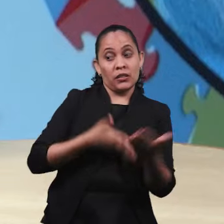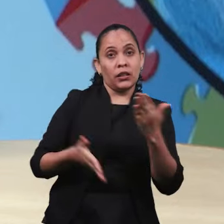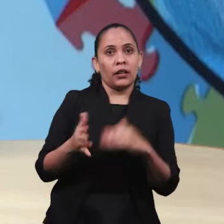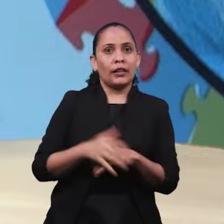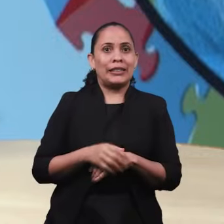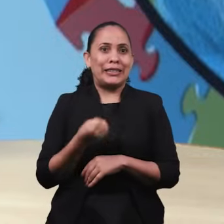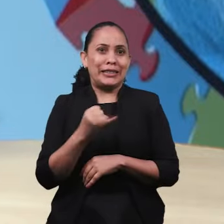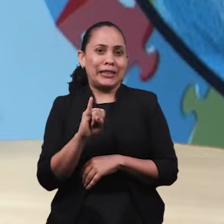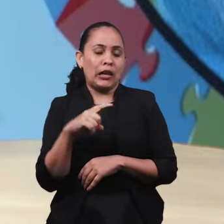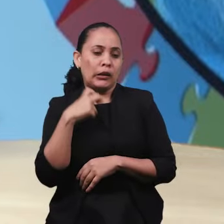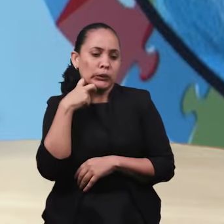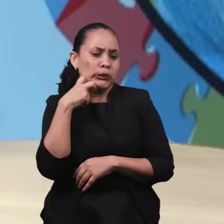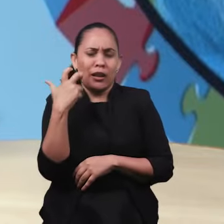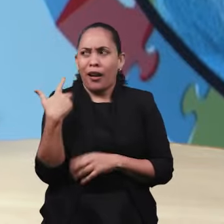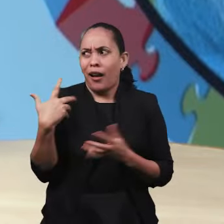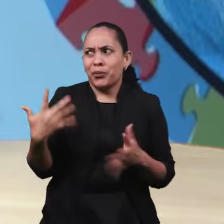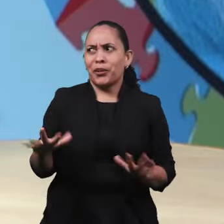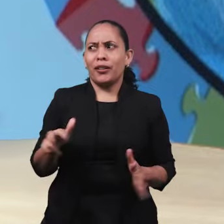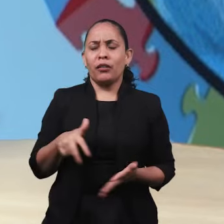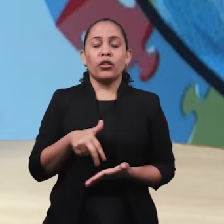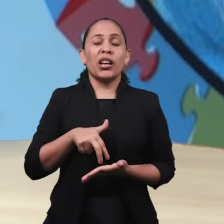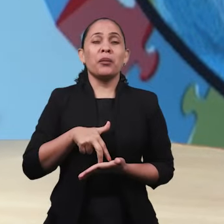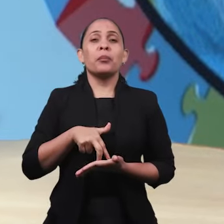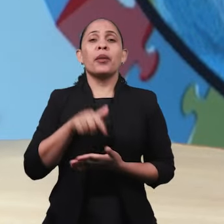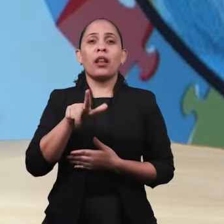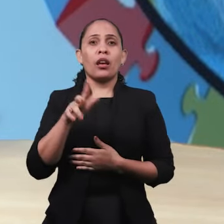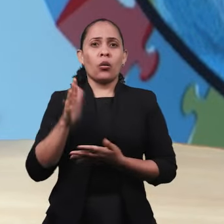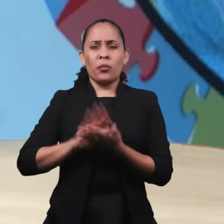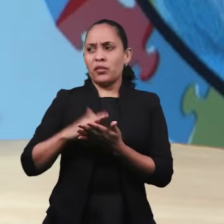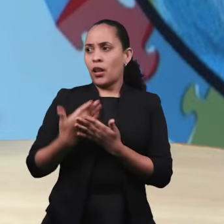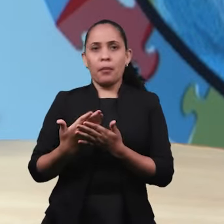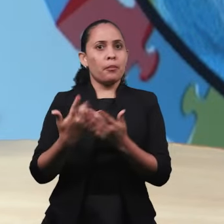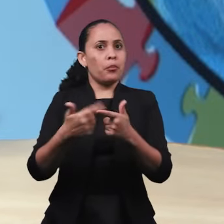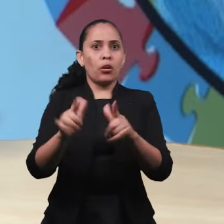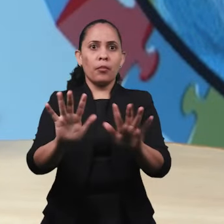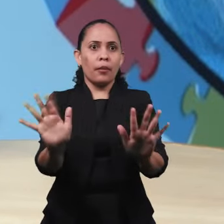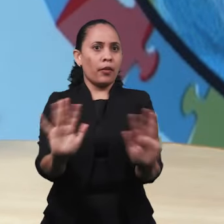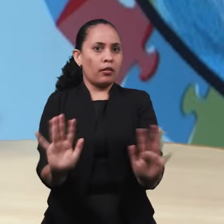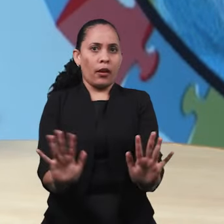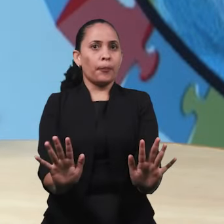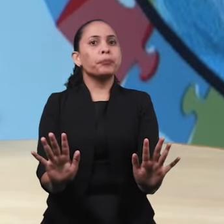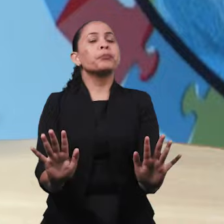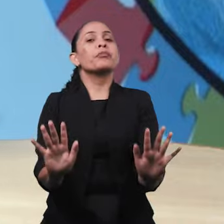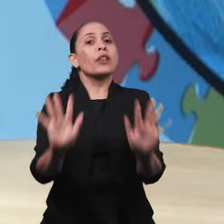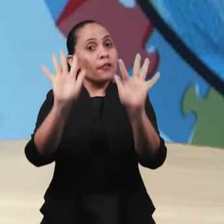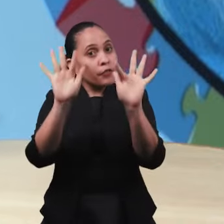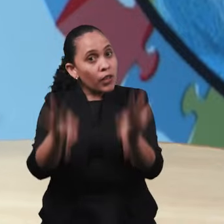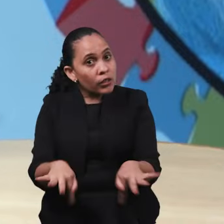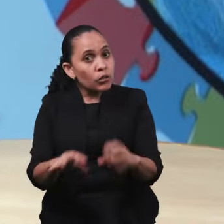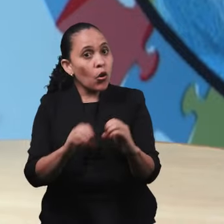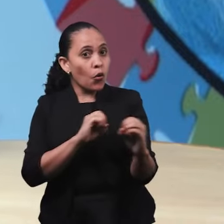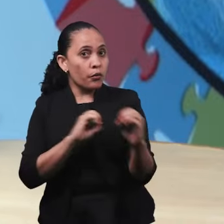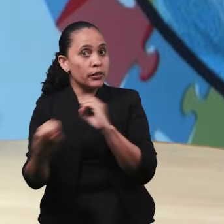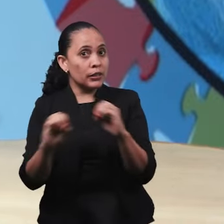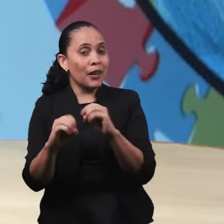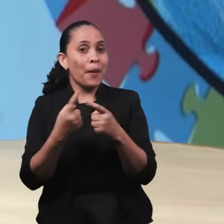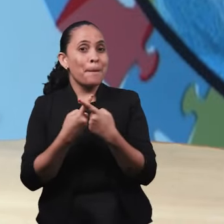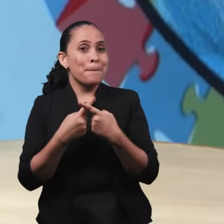tiver uma certa timidez, mas eu não queria ficar em pé lá na frente como intérprete, não tem problema. Ela complementa a oficina,